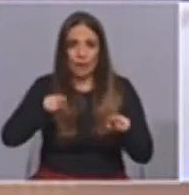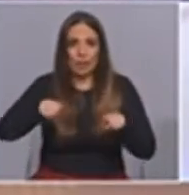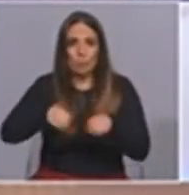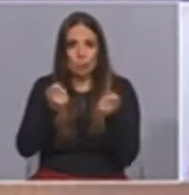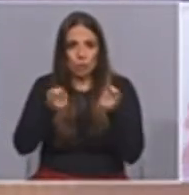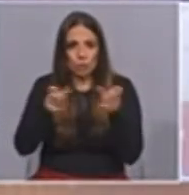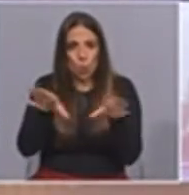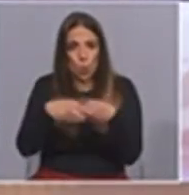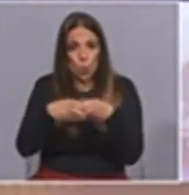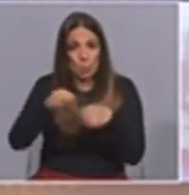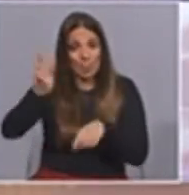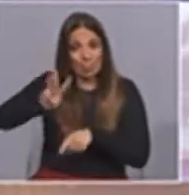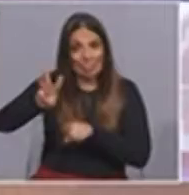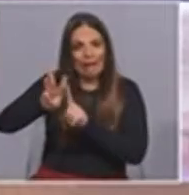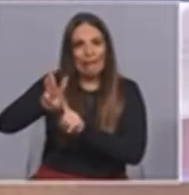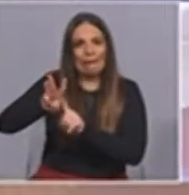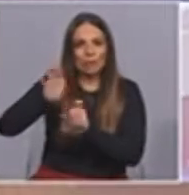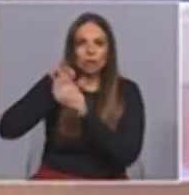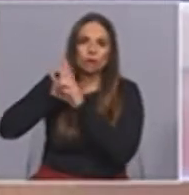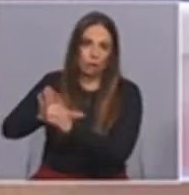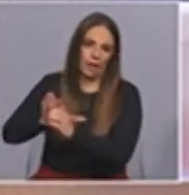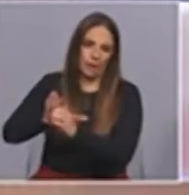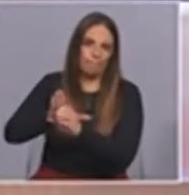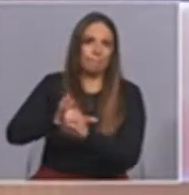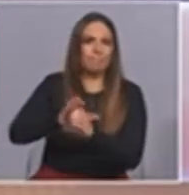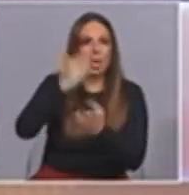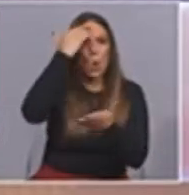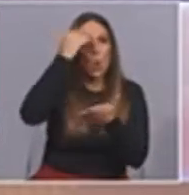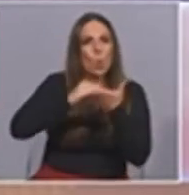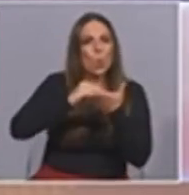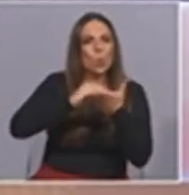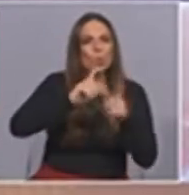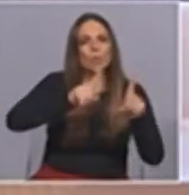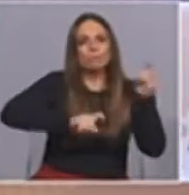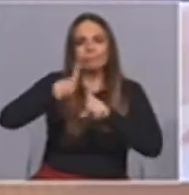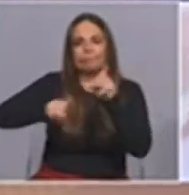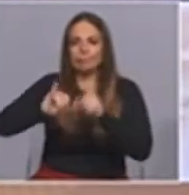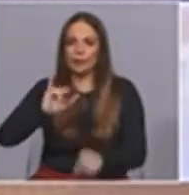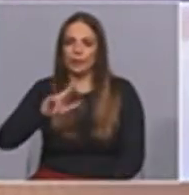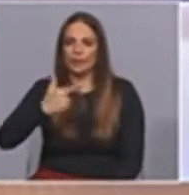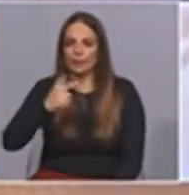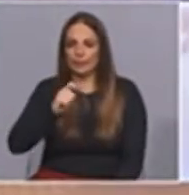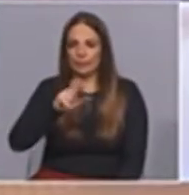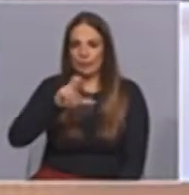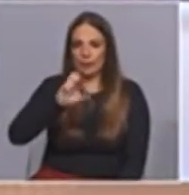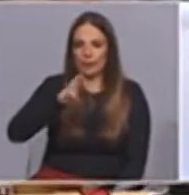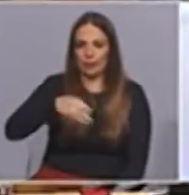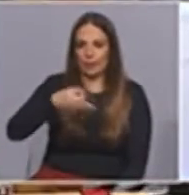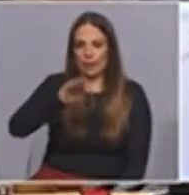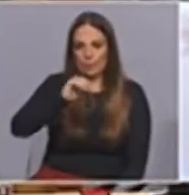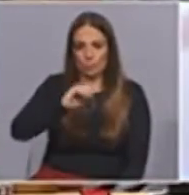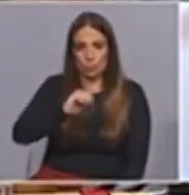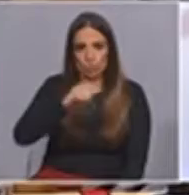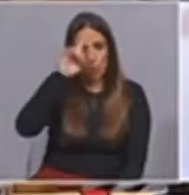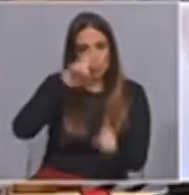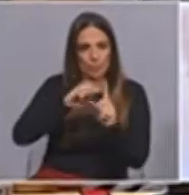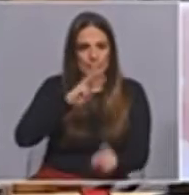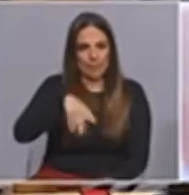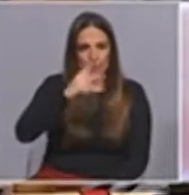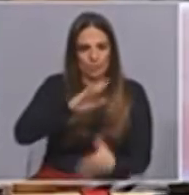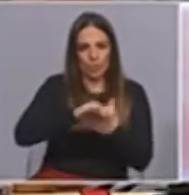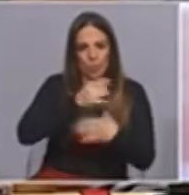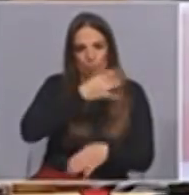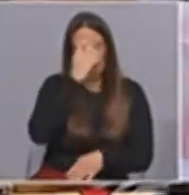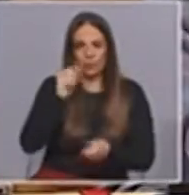política. A conclusão é do barómetro da Intercampus para o Correio da Manhã, para a CMTV e para o Jornal de Negócios.